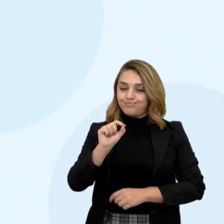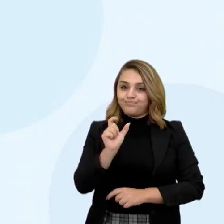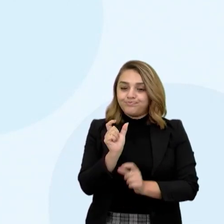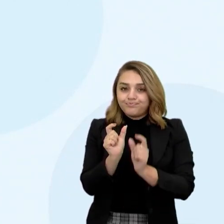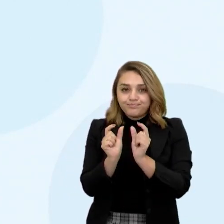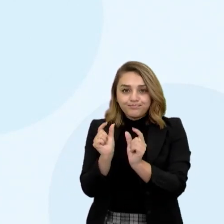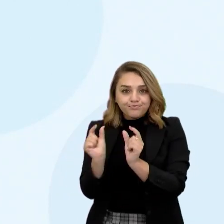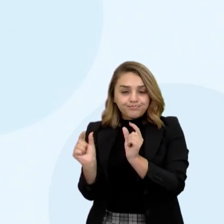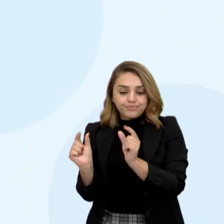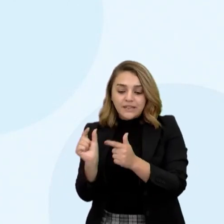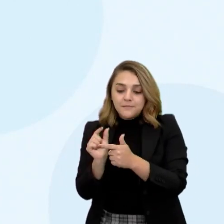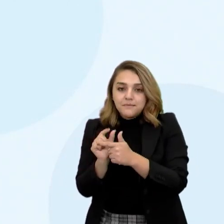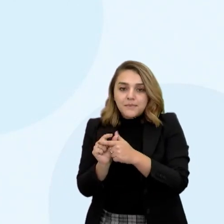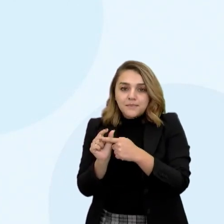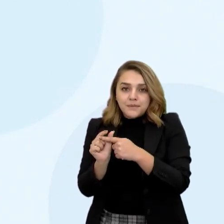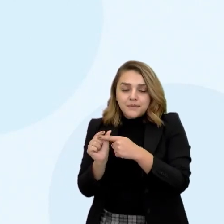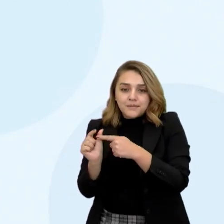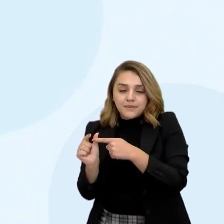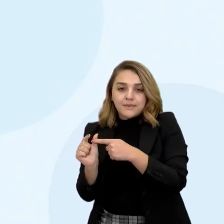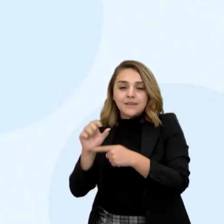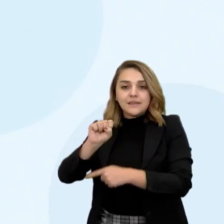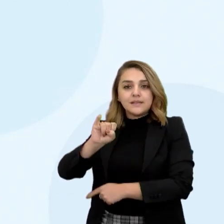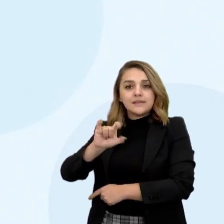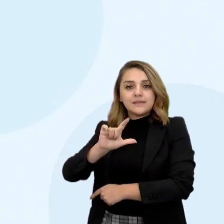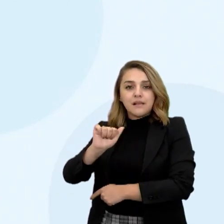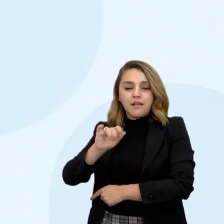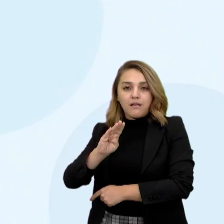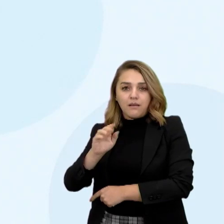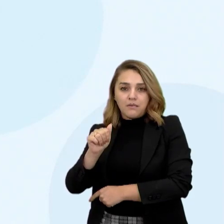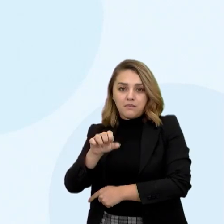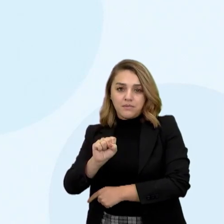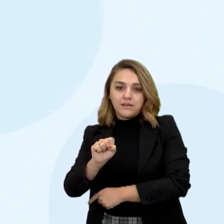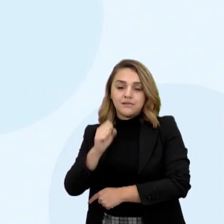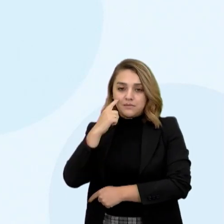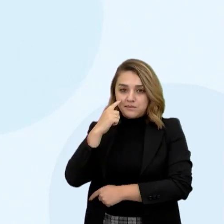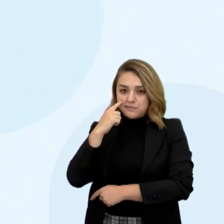para vocês que aqui